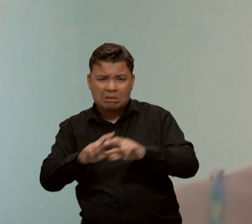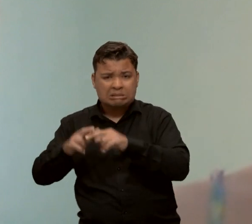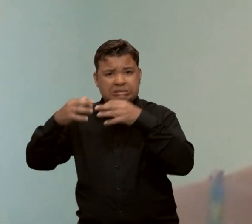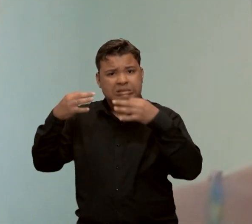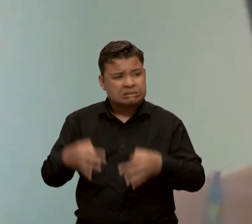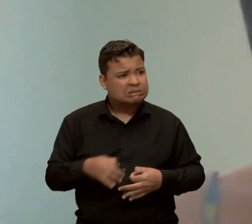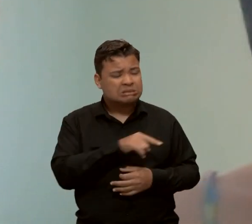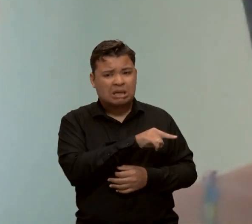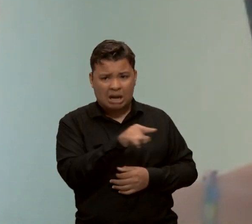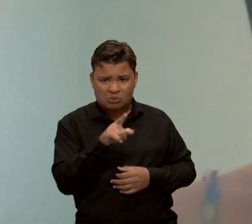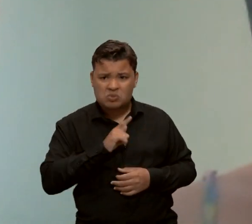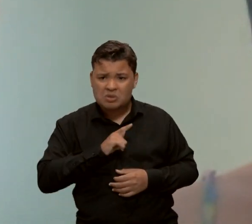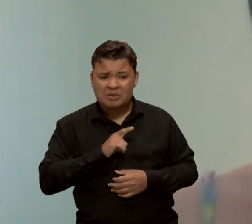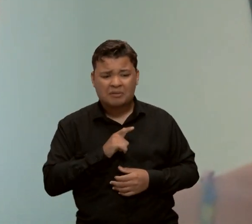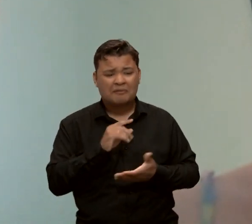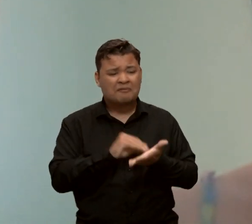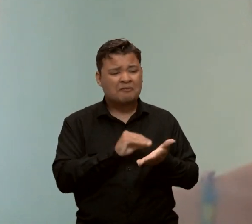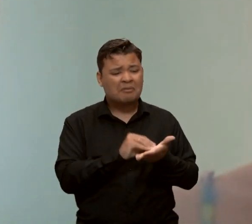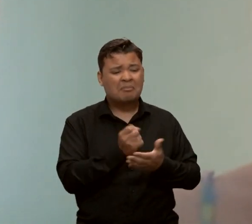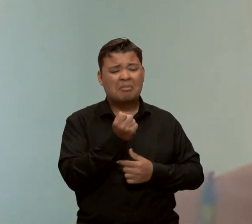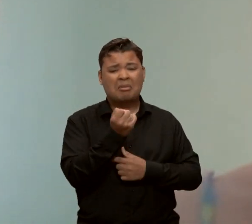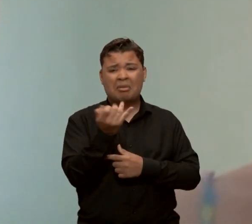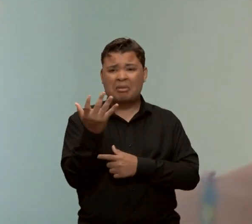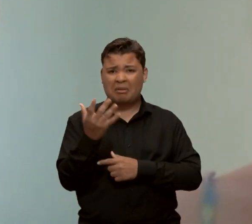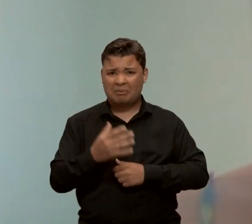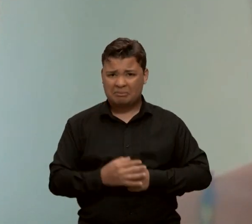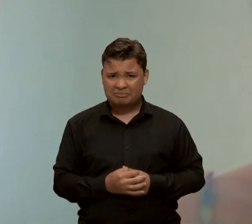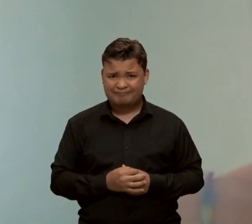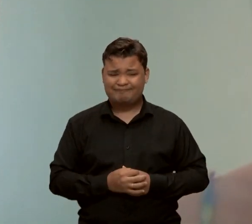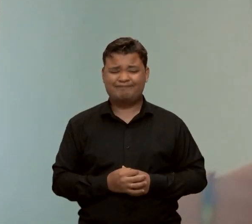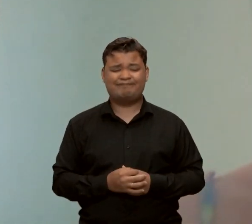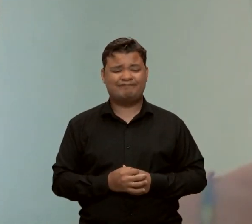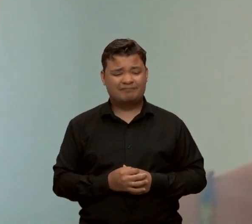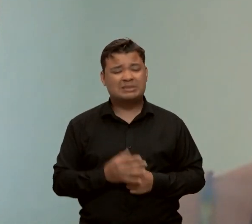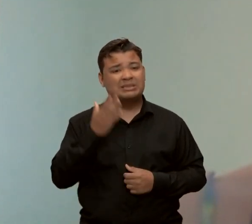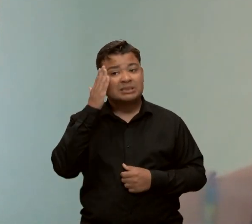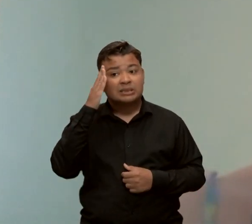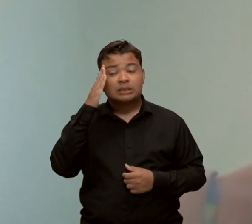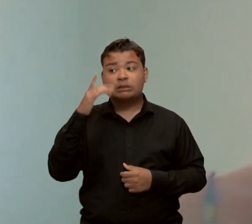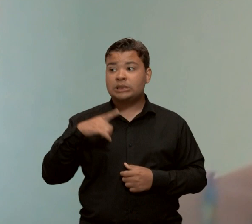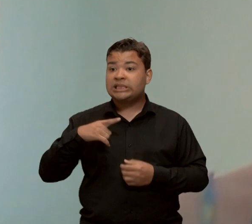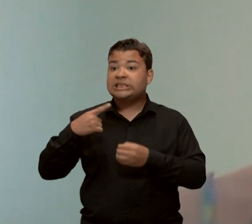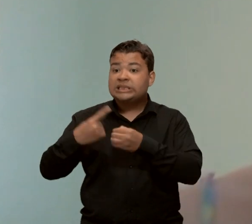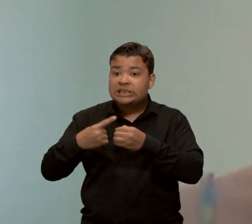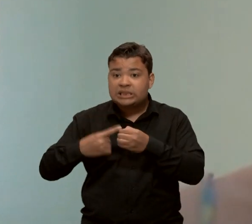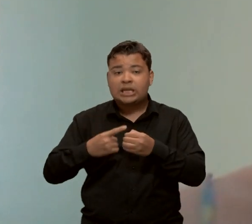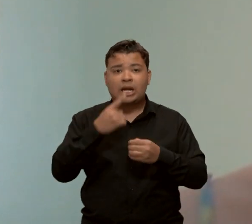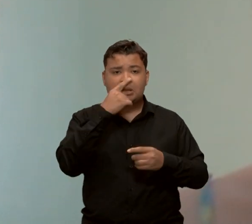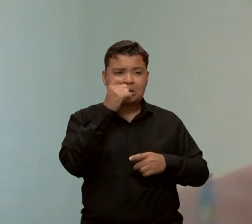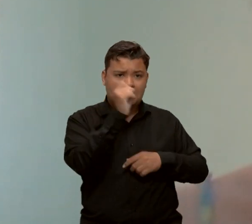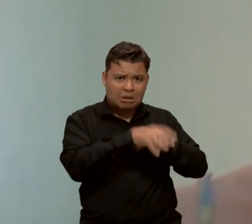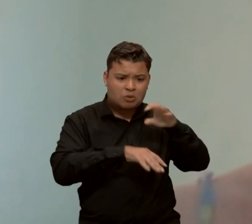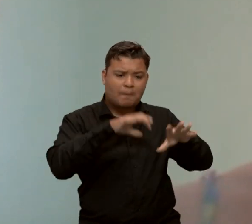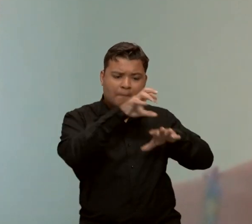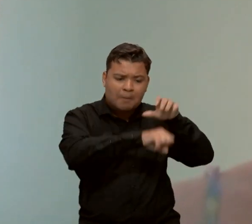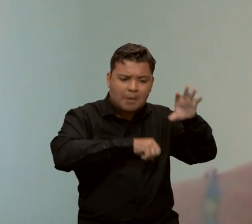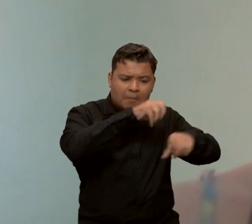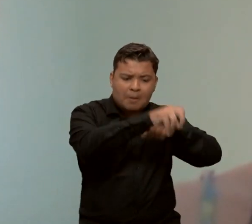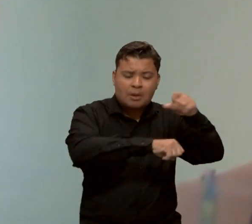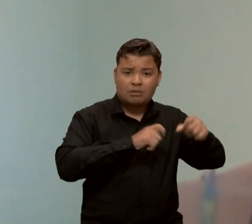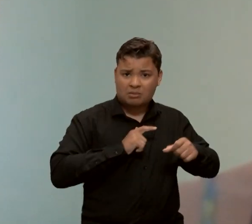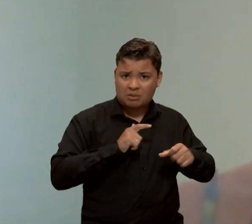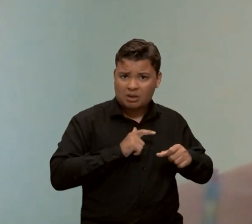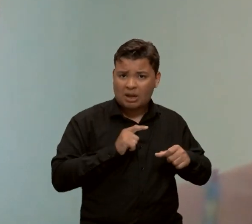Dá para contar nas mãos as cidades que têm coleta seletiva. E no interior isso é mais precário ainda.